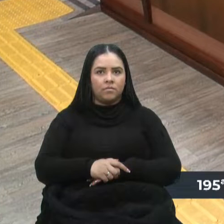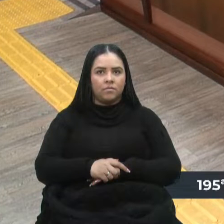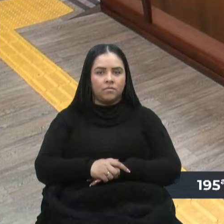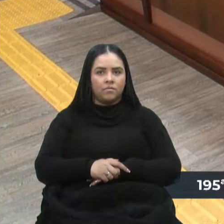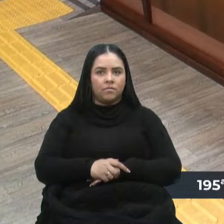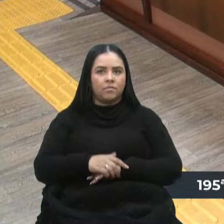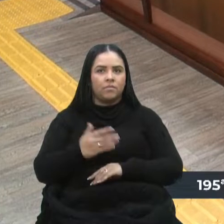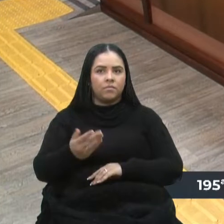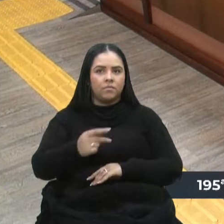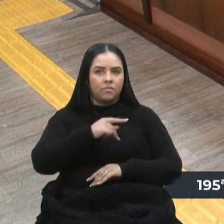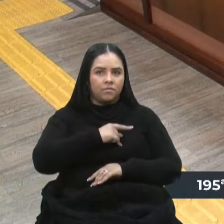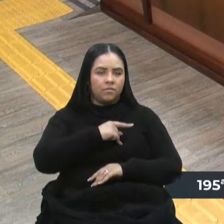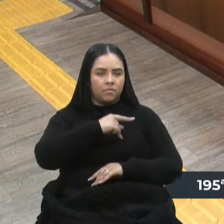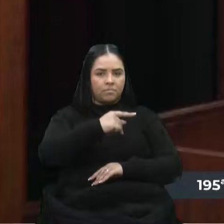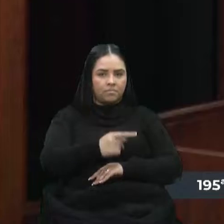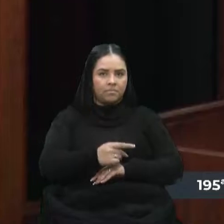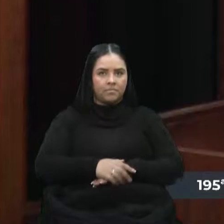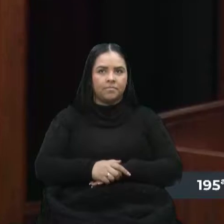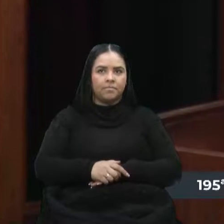Senhora presidente,